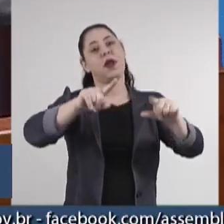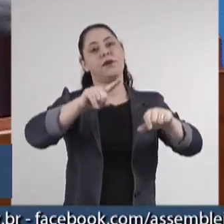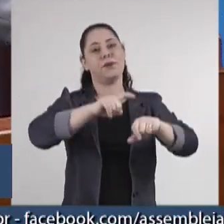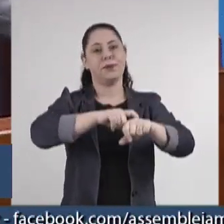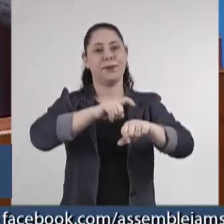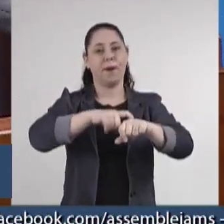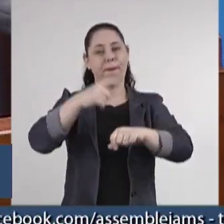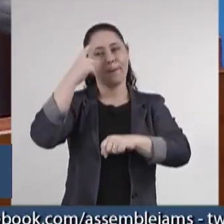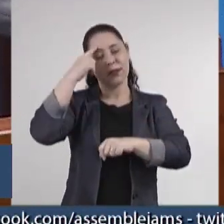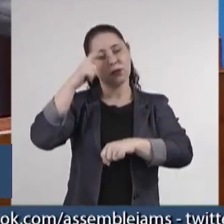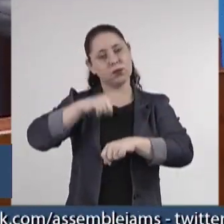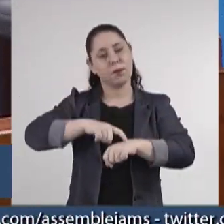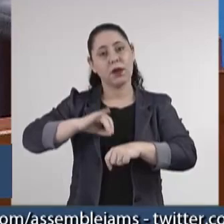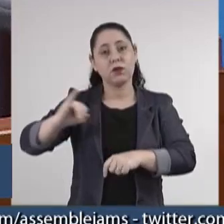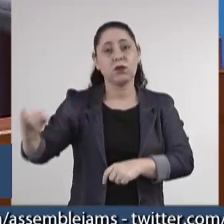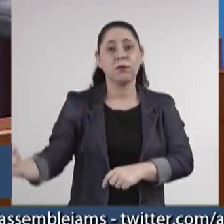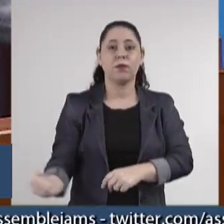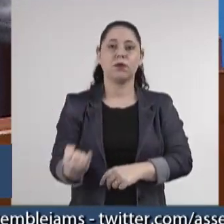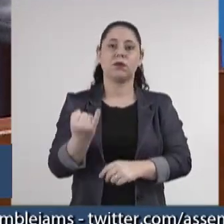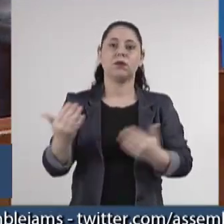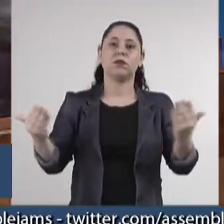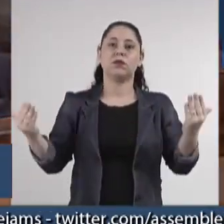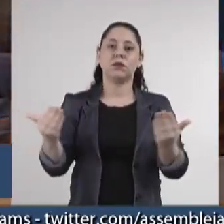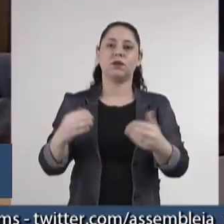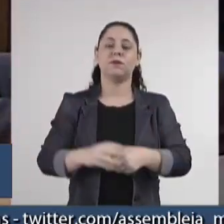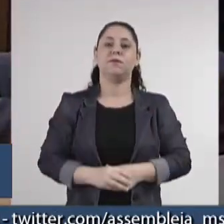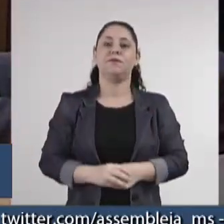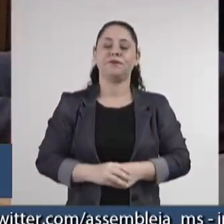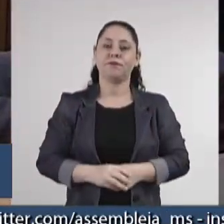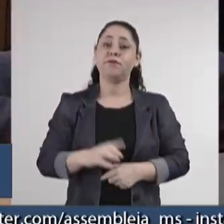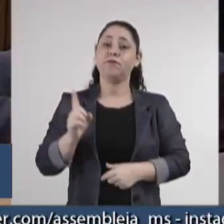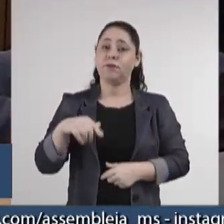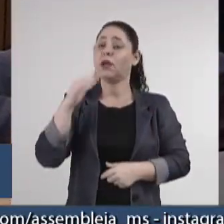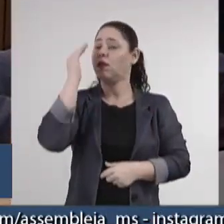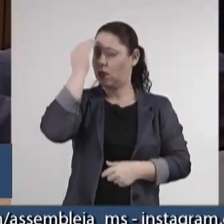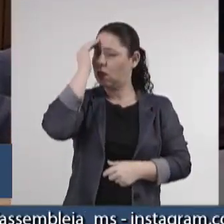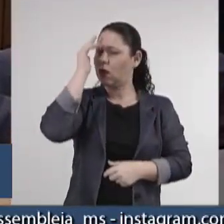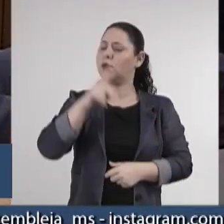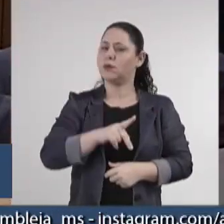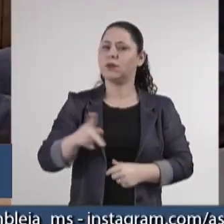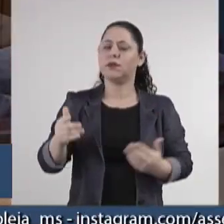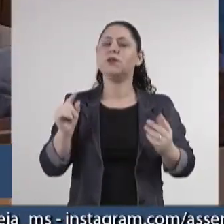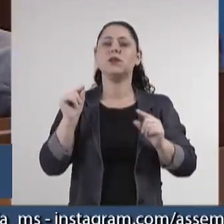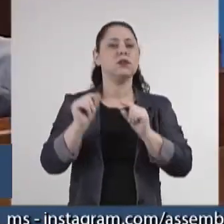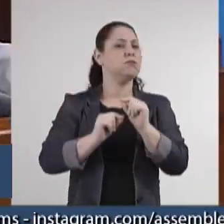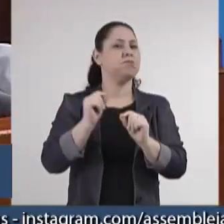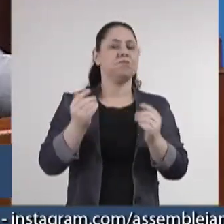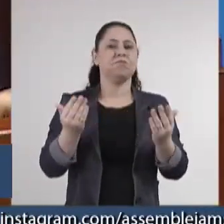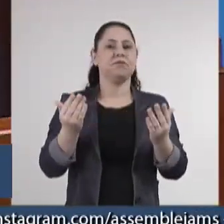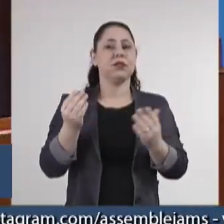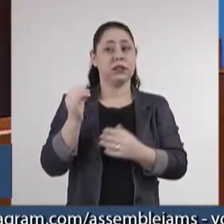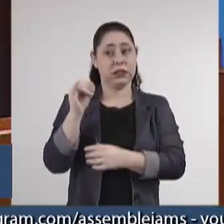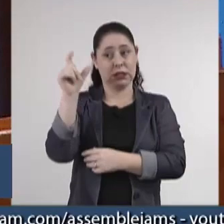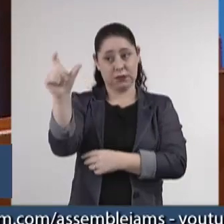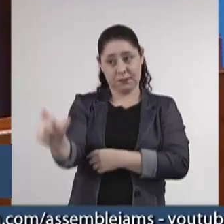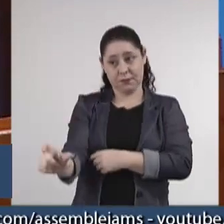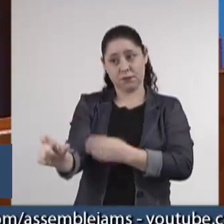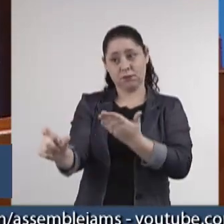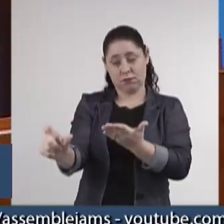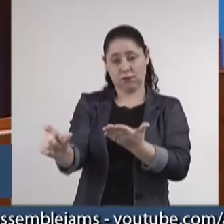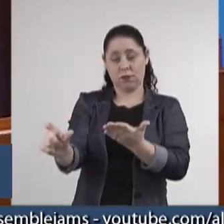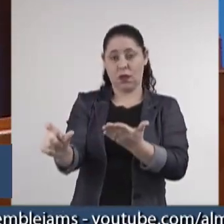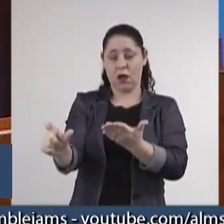Então, acho que o momento é oportuno, é esse, e entendo, senhor presidente, que se o senhor